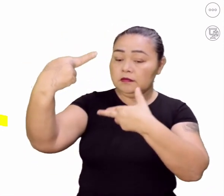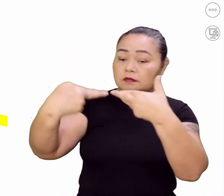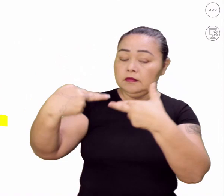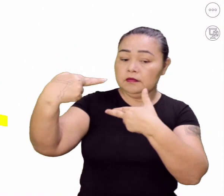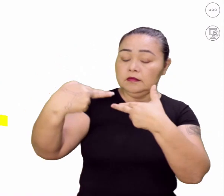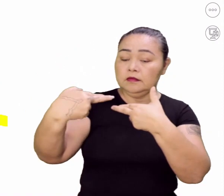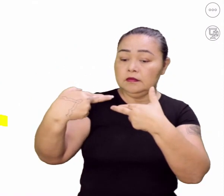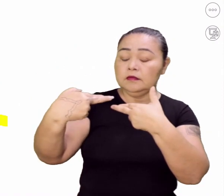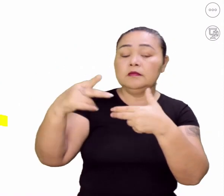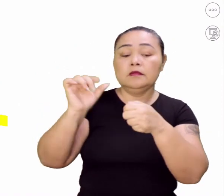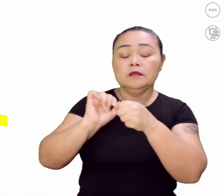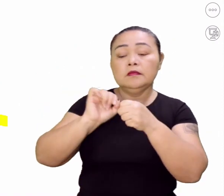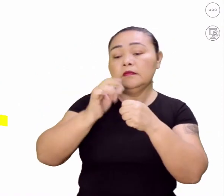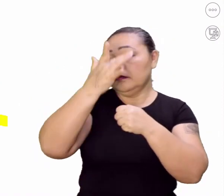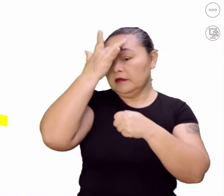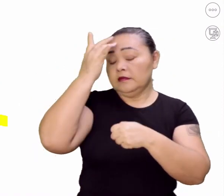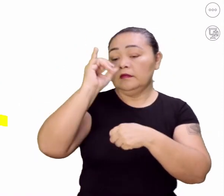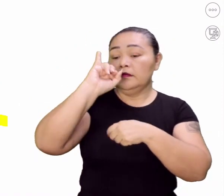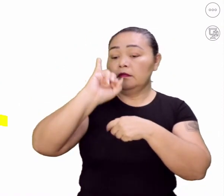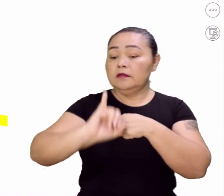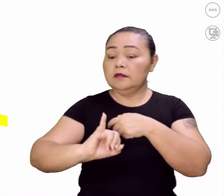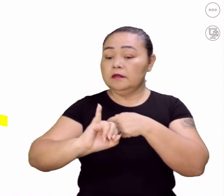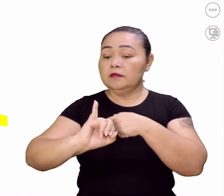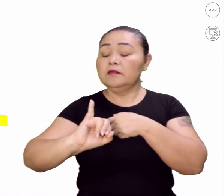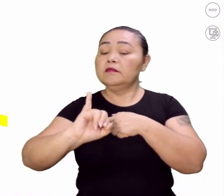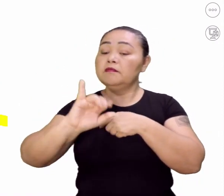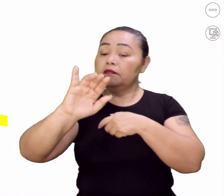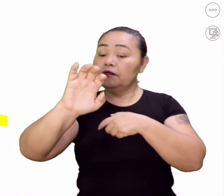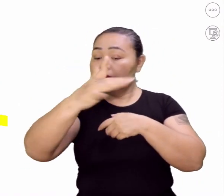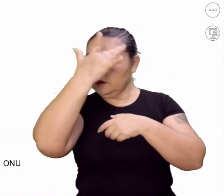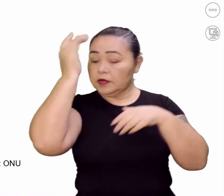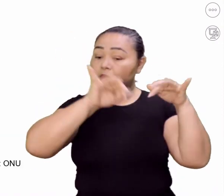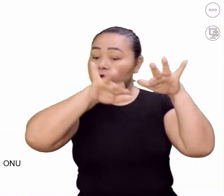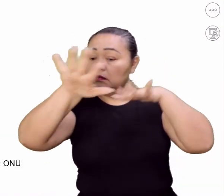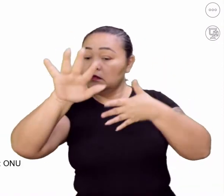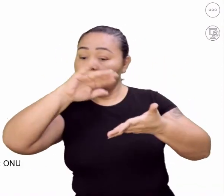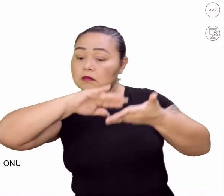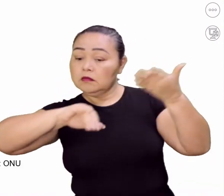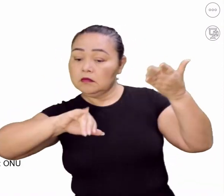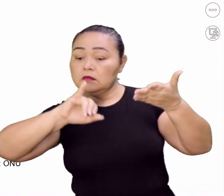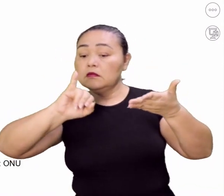entre imigração menos emigração.